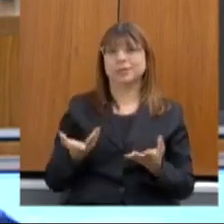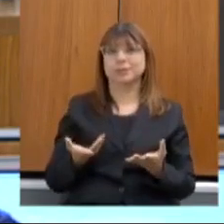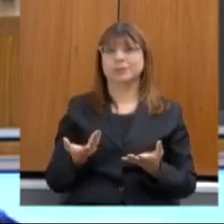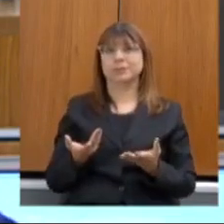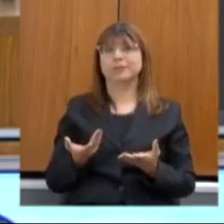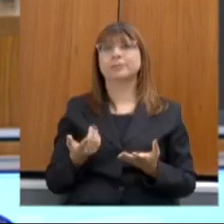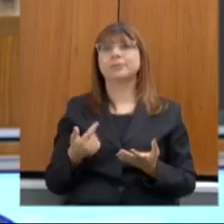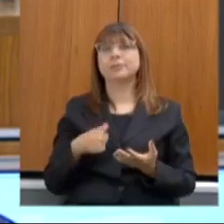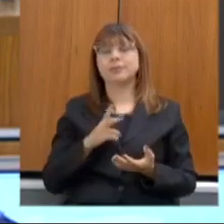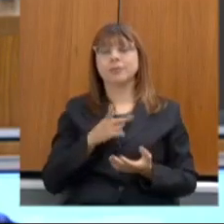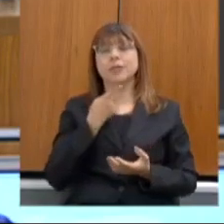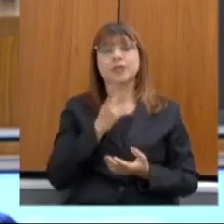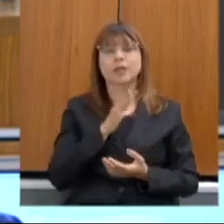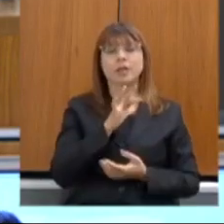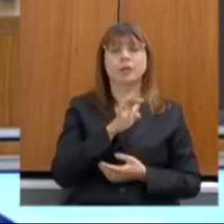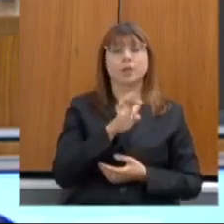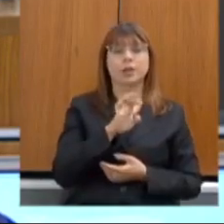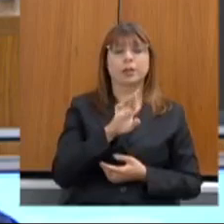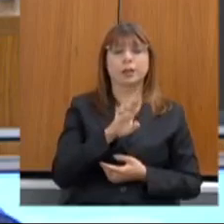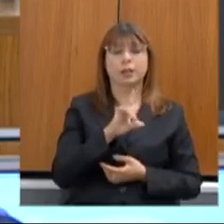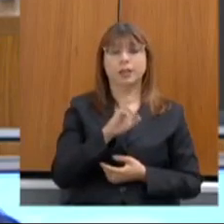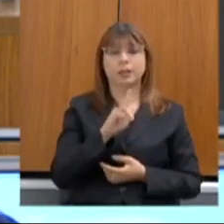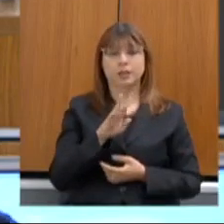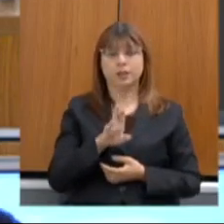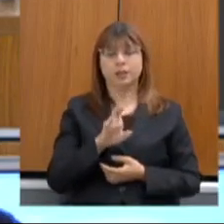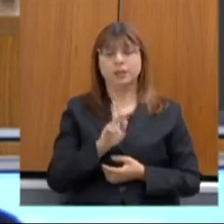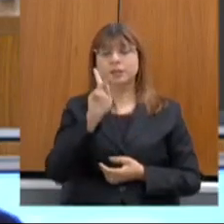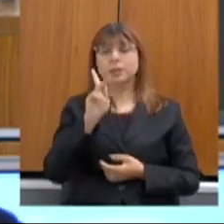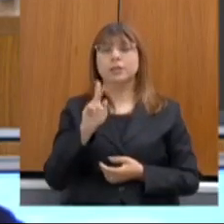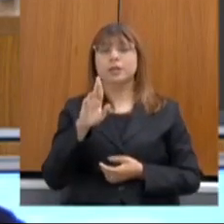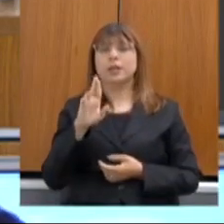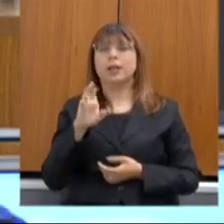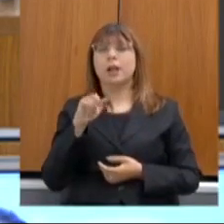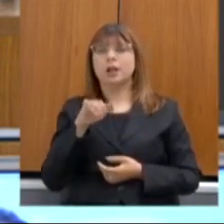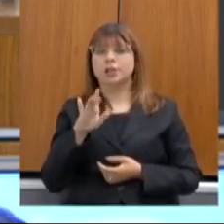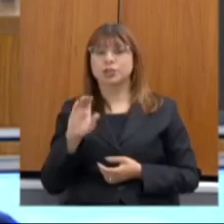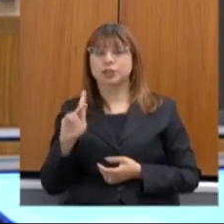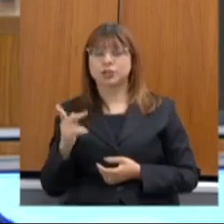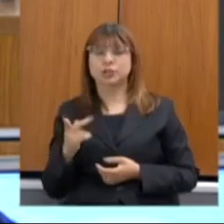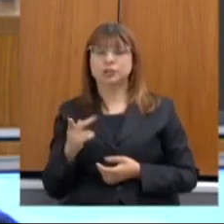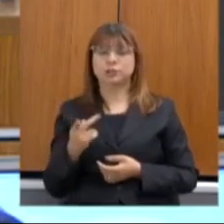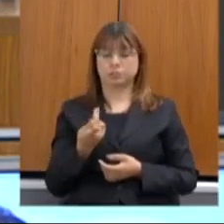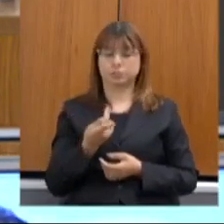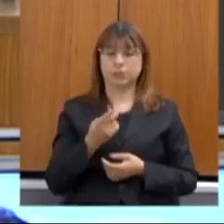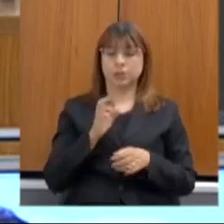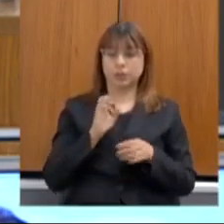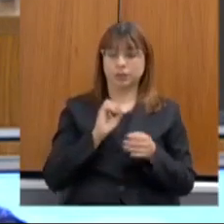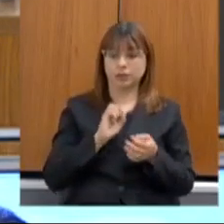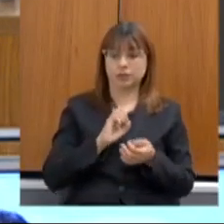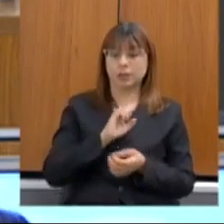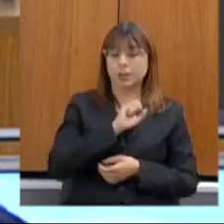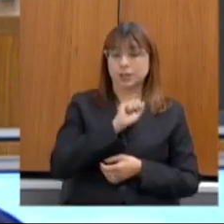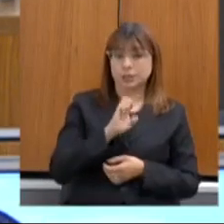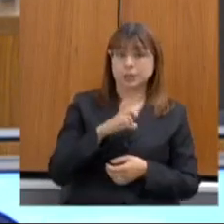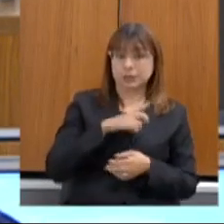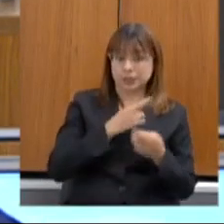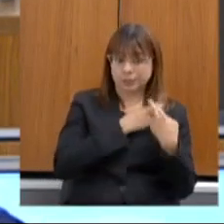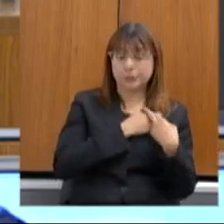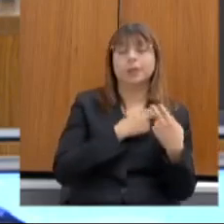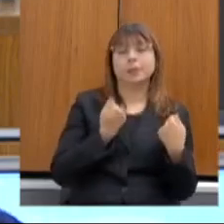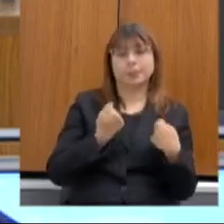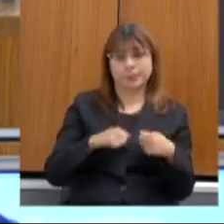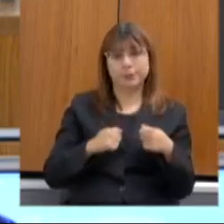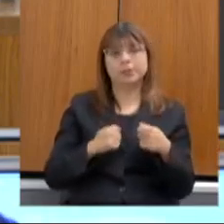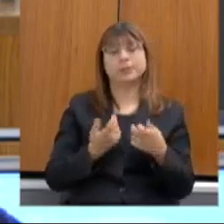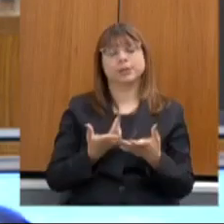aqui friederich Hayek e diz o seguinte não há liberdade sem responsabilidade quando o governo de